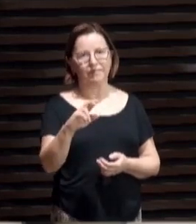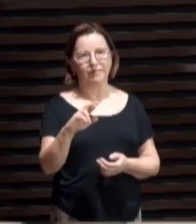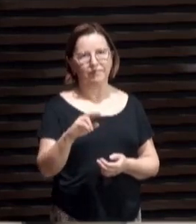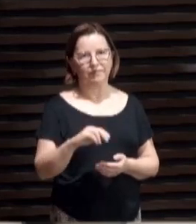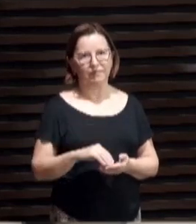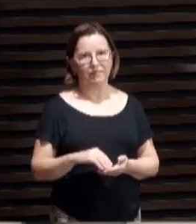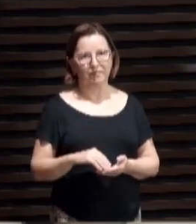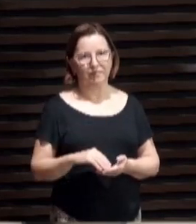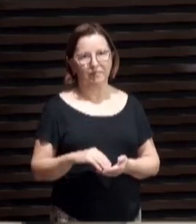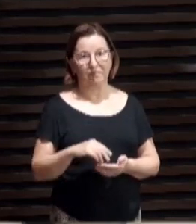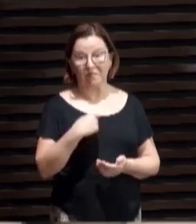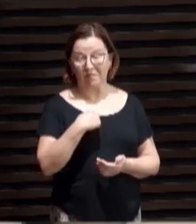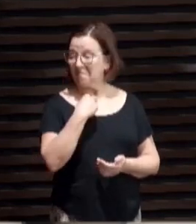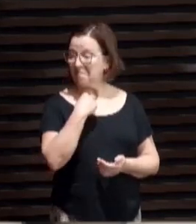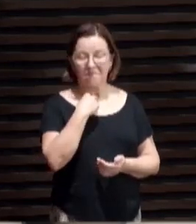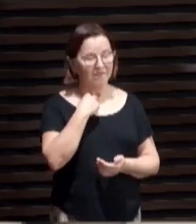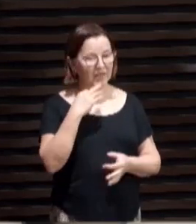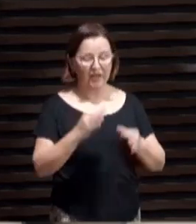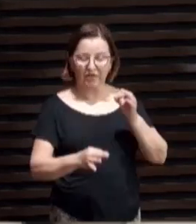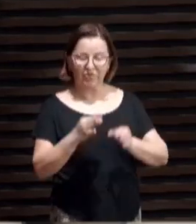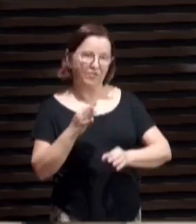Eu não posso julgar